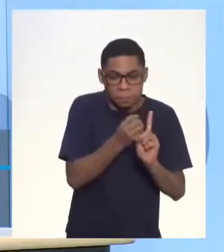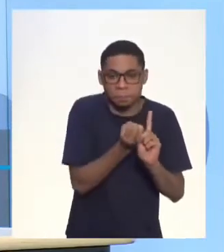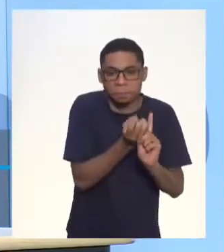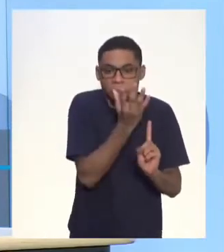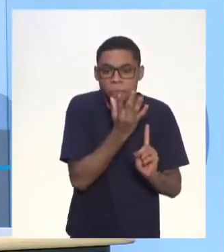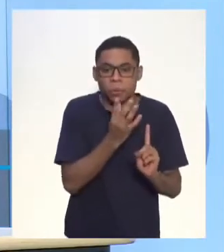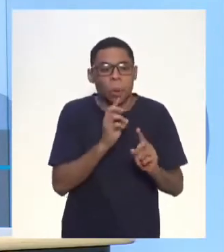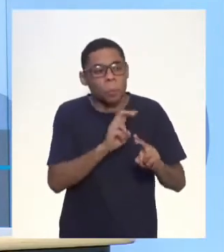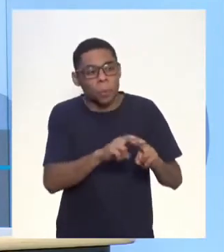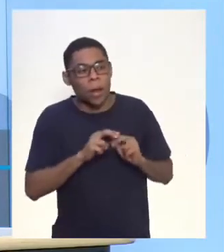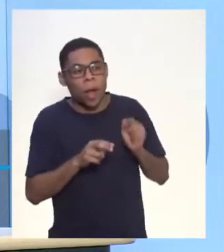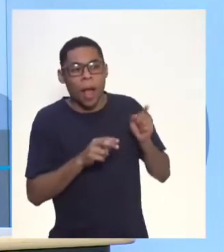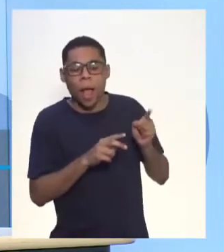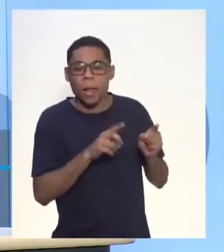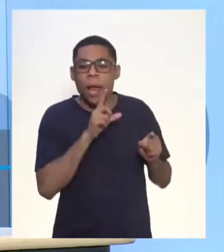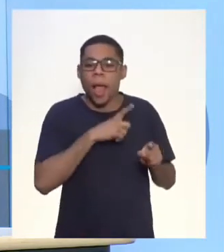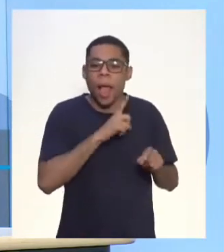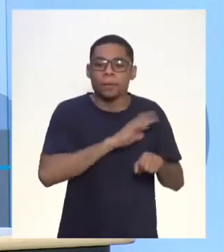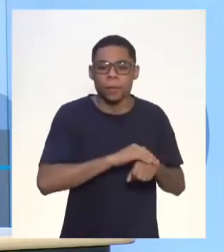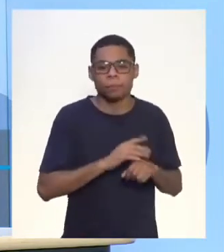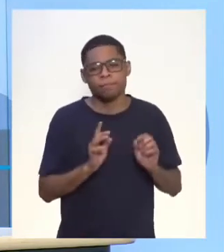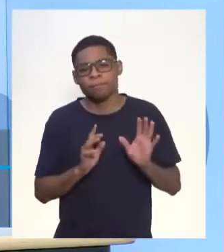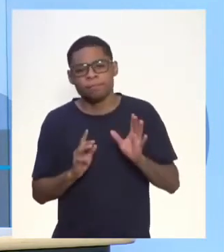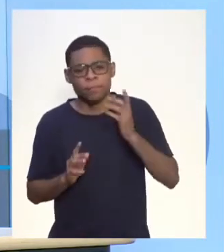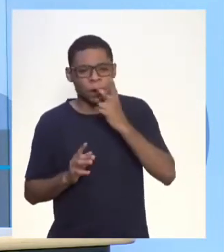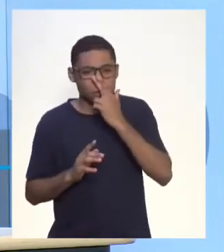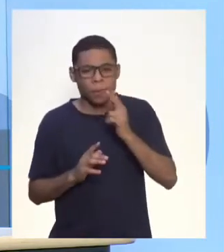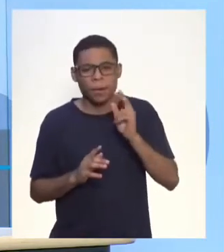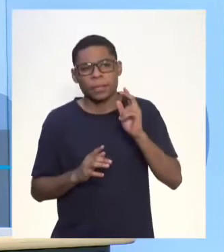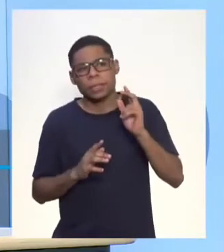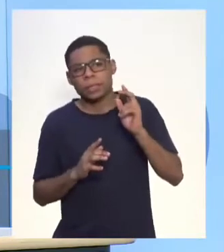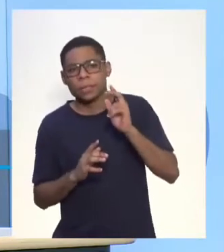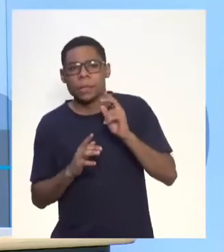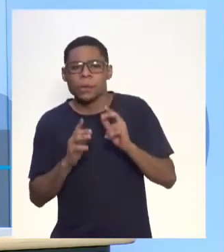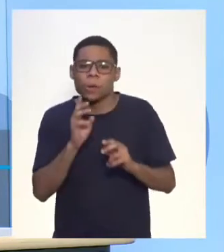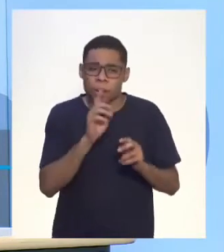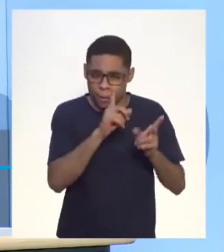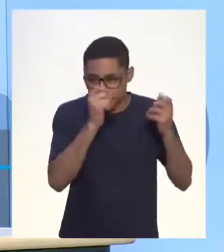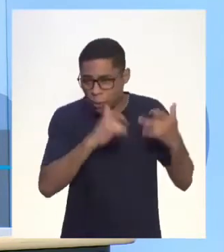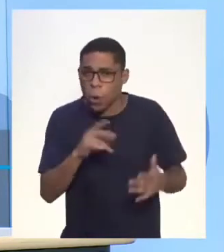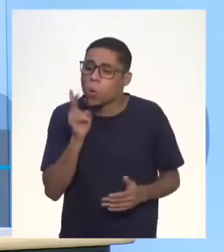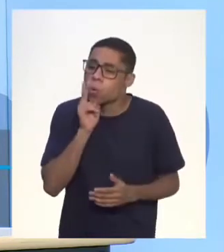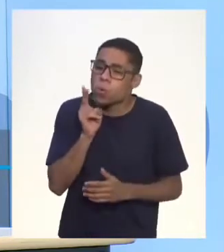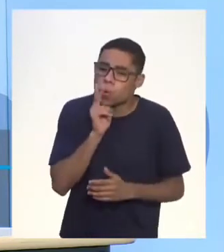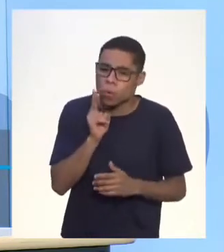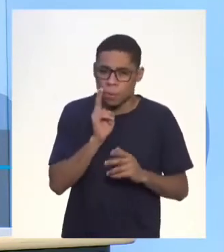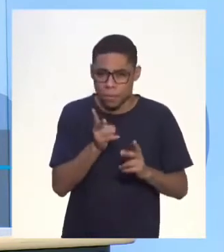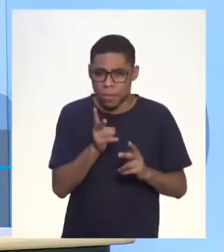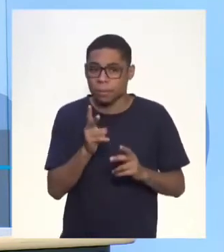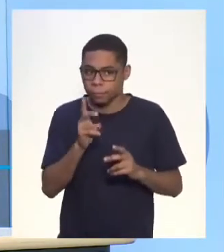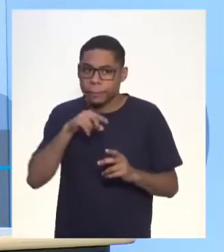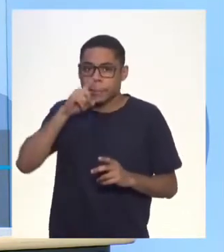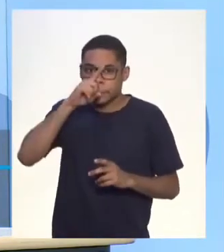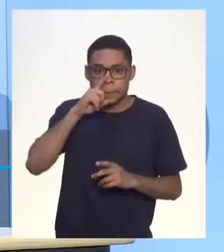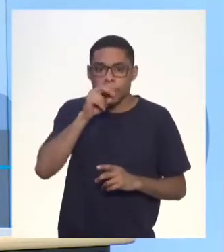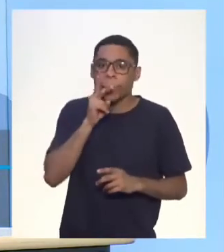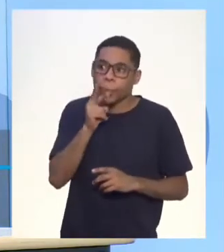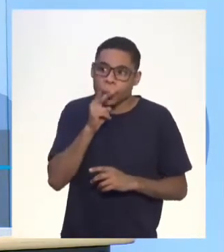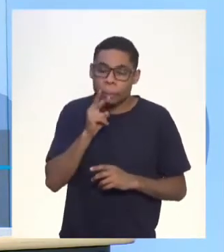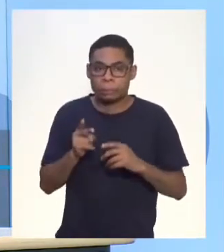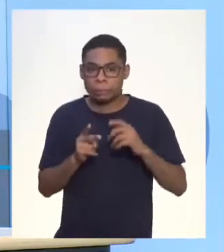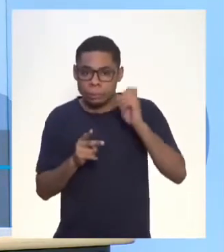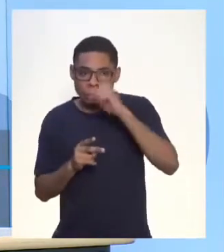sistema respiratório, né? Não sei, eu acho meio arriscado ser fumante aí nesse contexto aí, desse cenário,